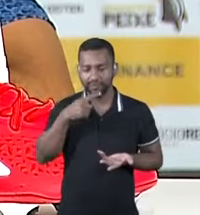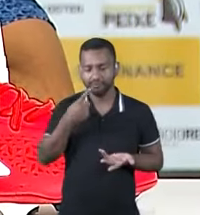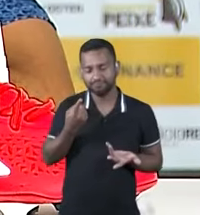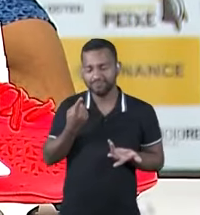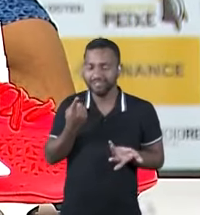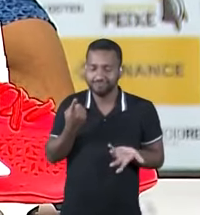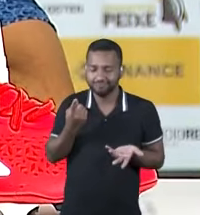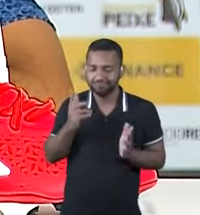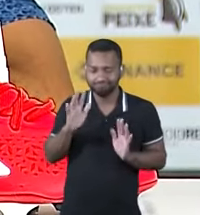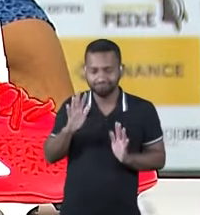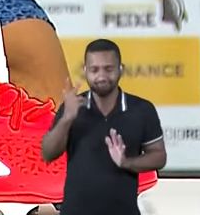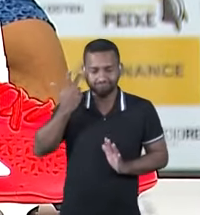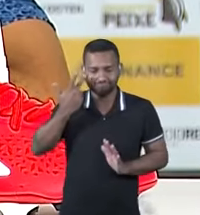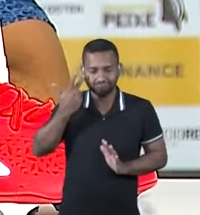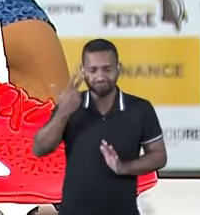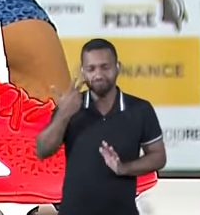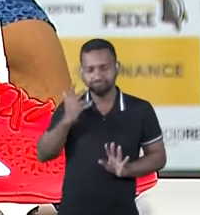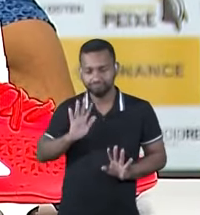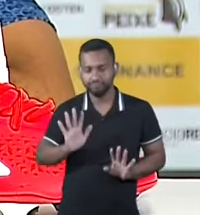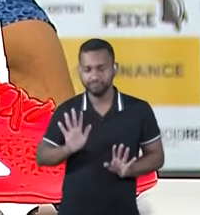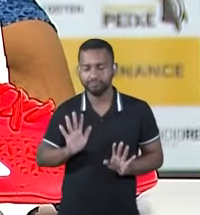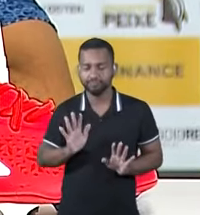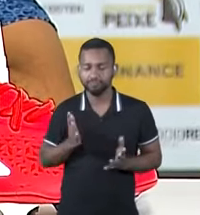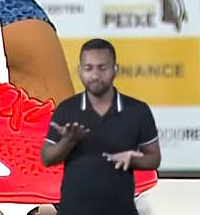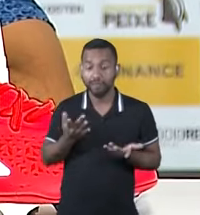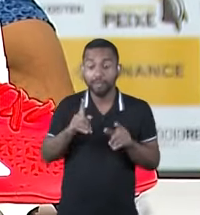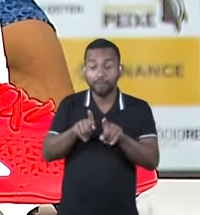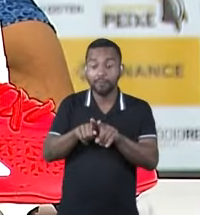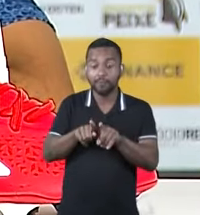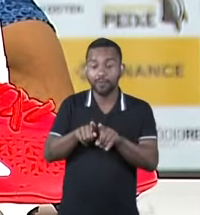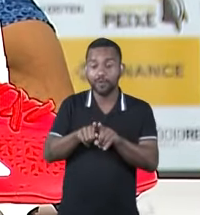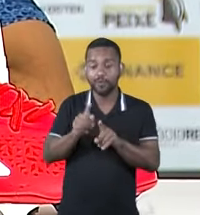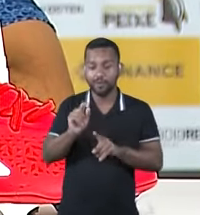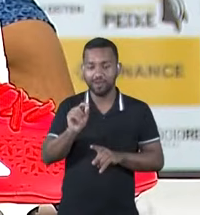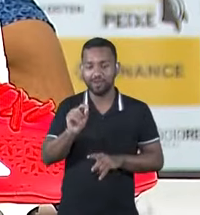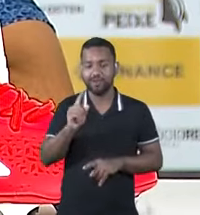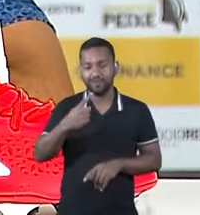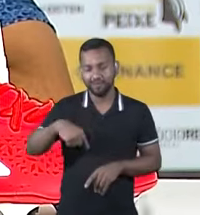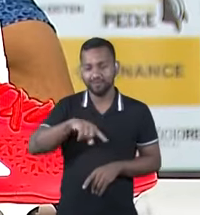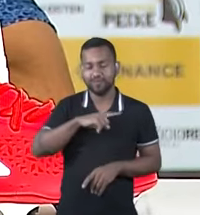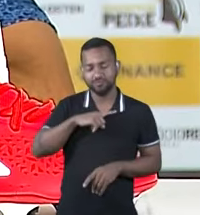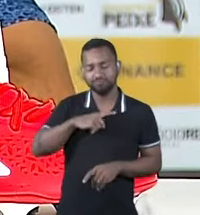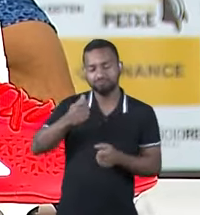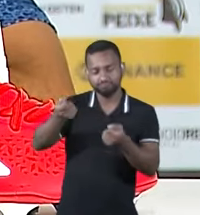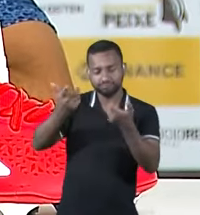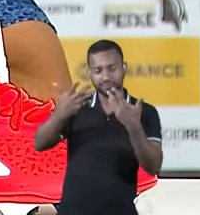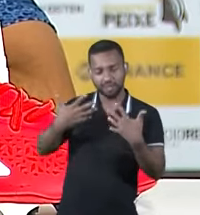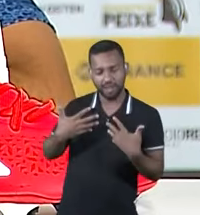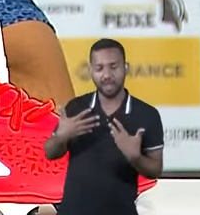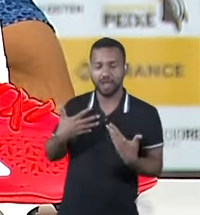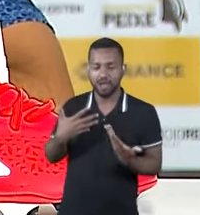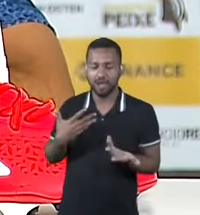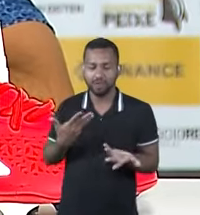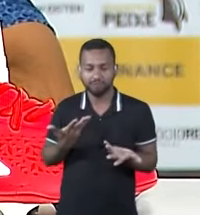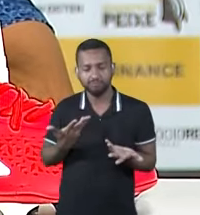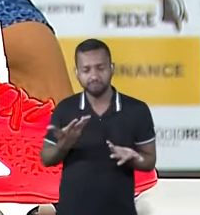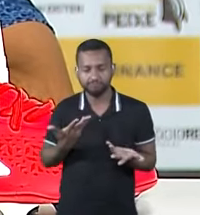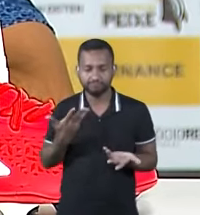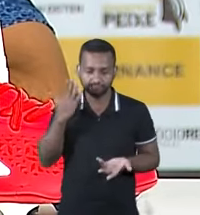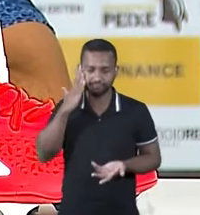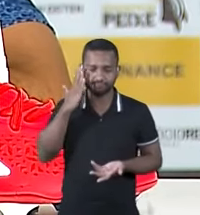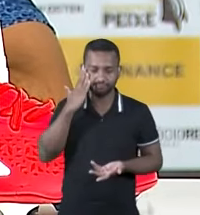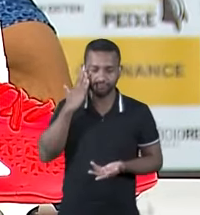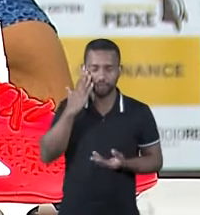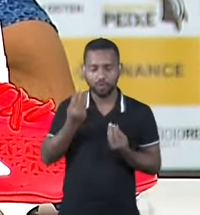Enfim. Apesar da gente ter dado mole lá também, são detalhes aí que me falaram, eu não vi ainda. A bola estava rolando quando o